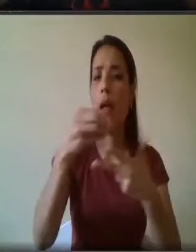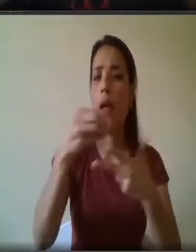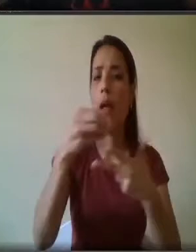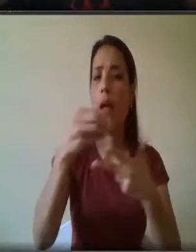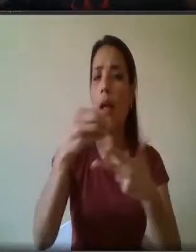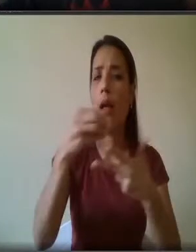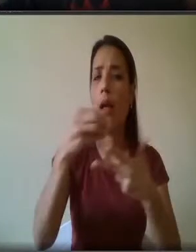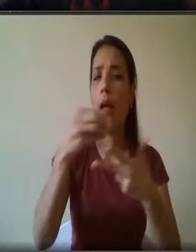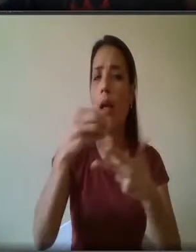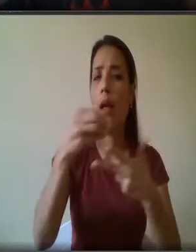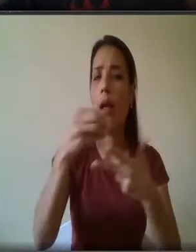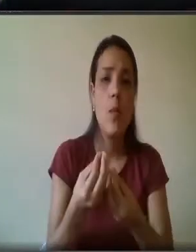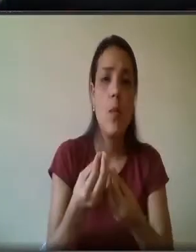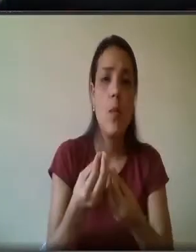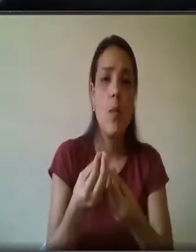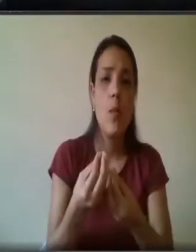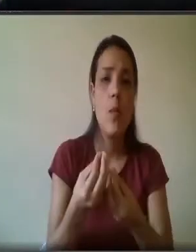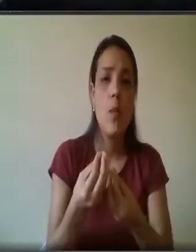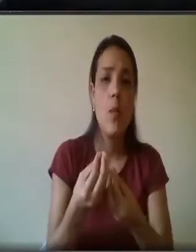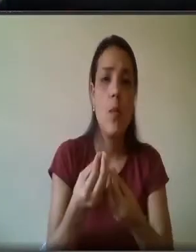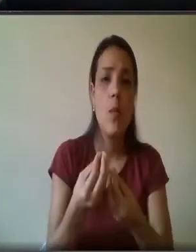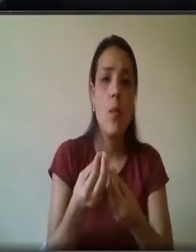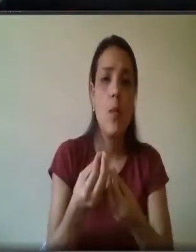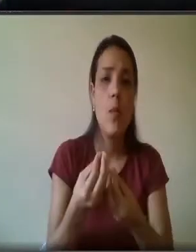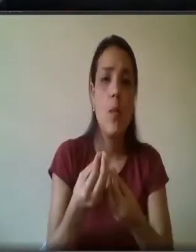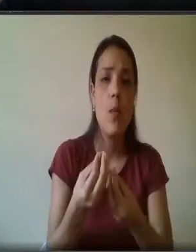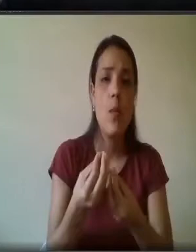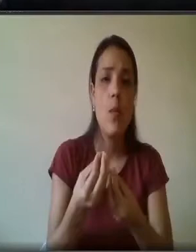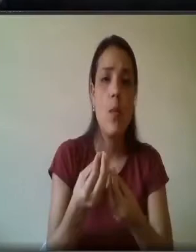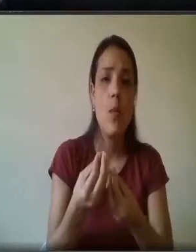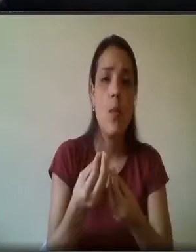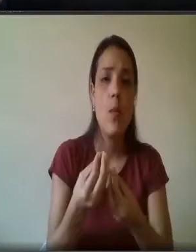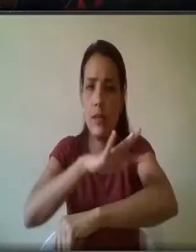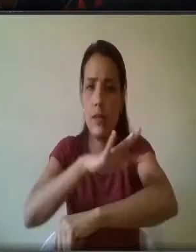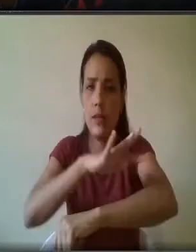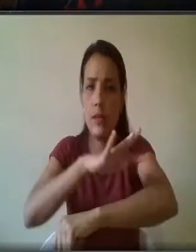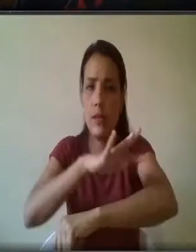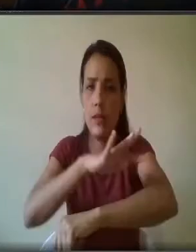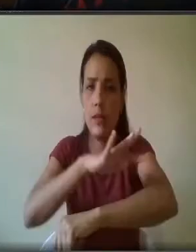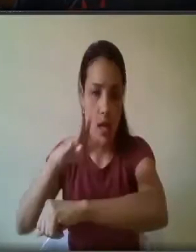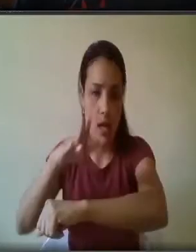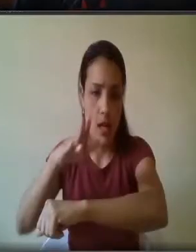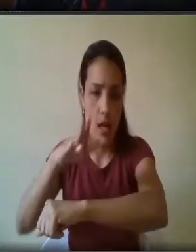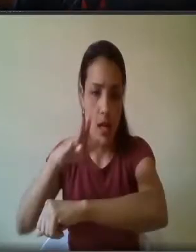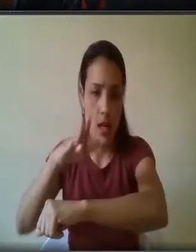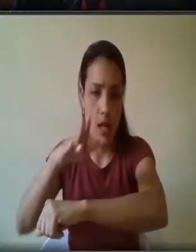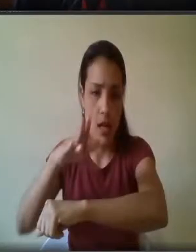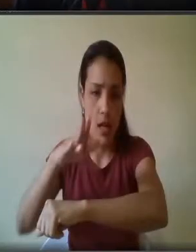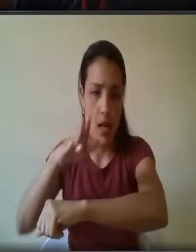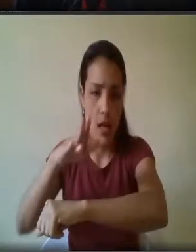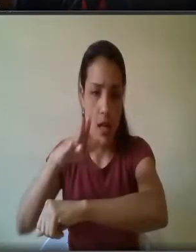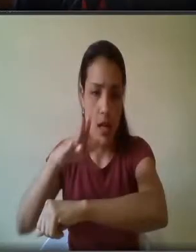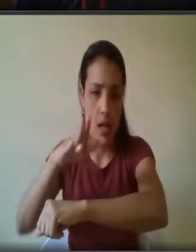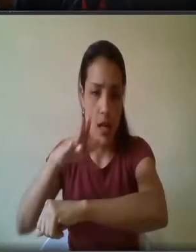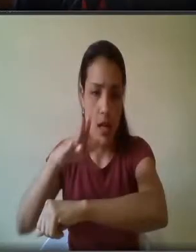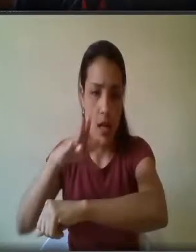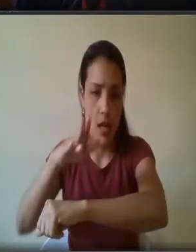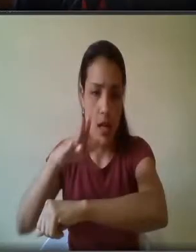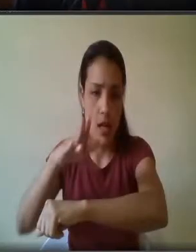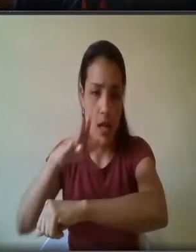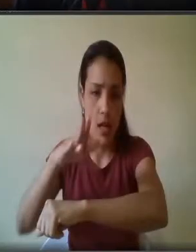estruturais, as macroformas do relevo. E aí, às vezes, o aluno vai responder para você assim: planalto,